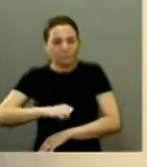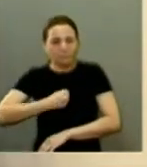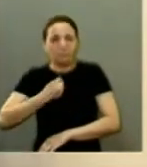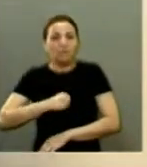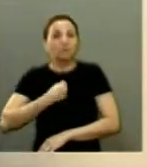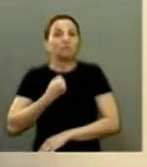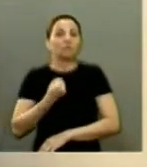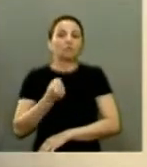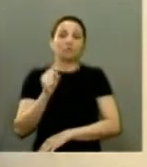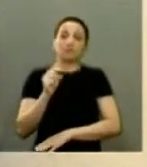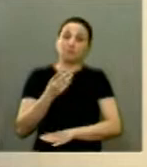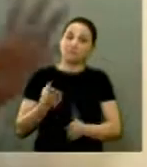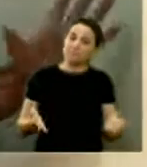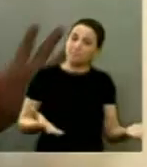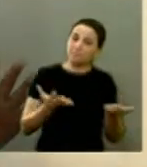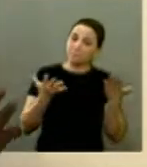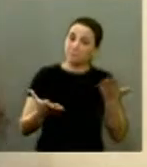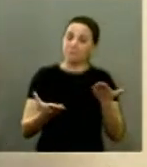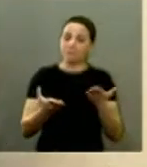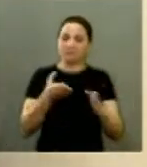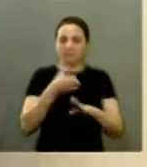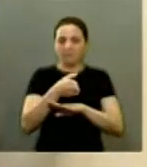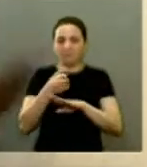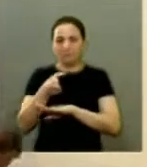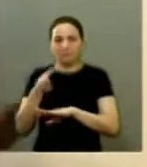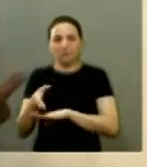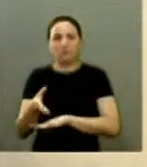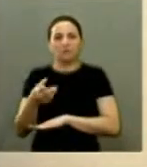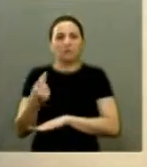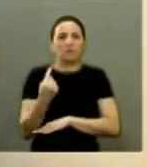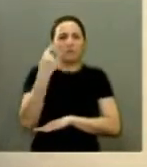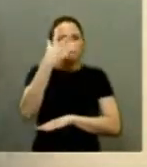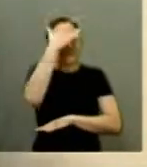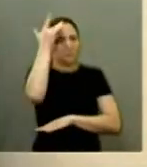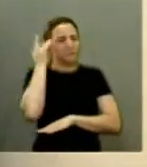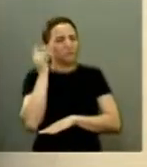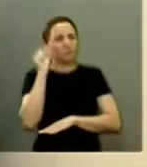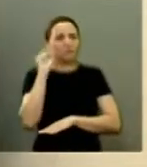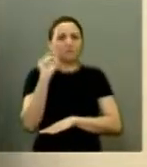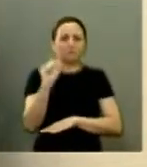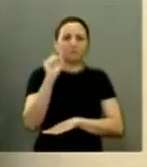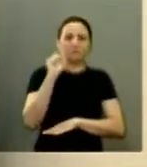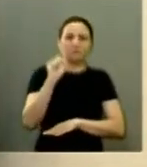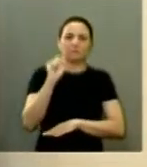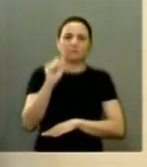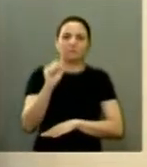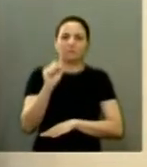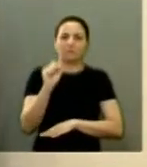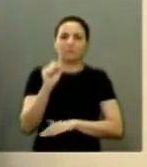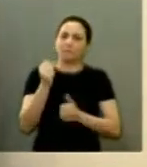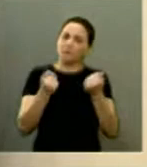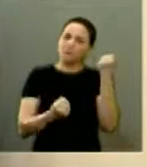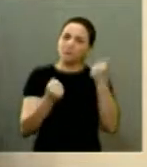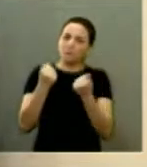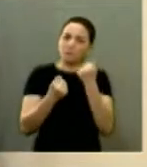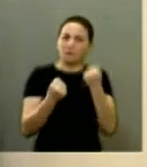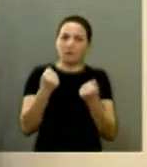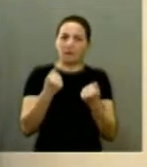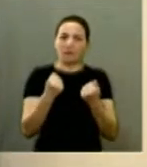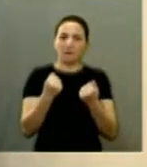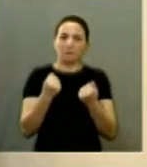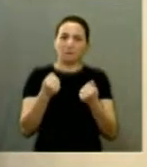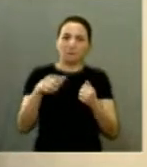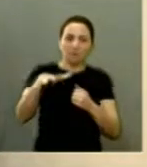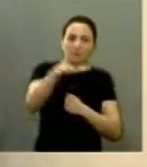E aí a gente passa em vários pontos, hoje não tem uma pessoa que passa, pega o seu carro e vê em